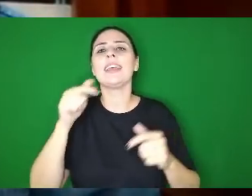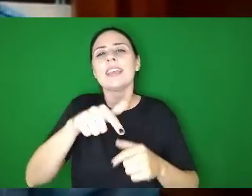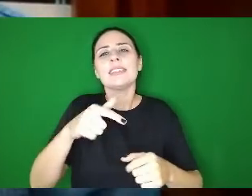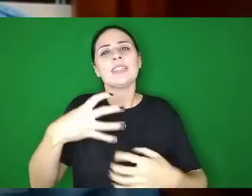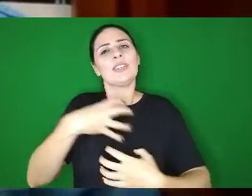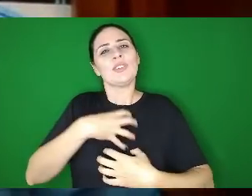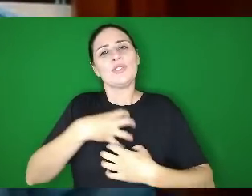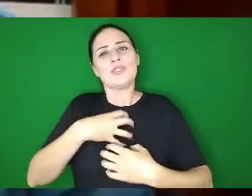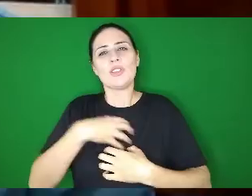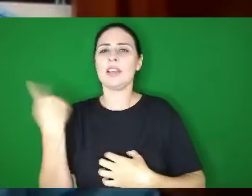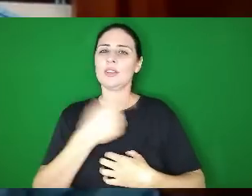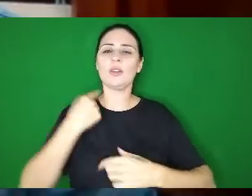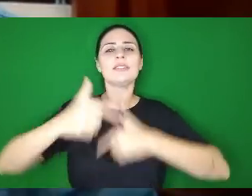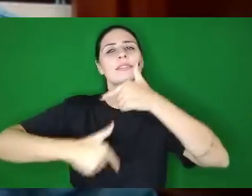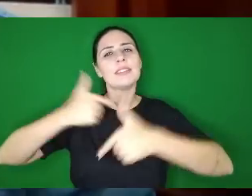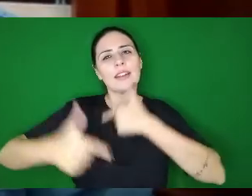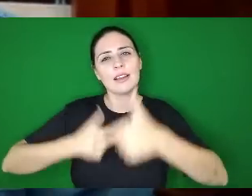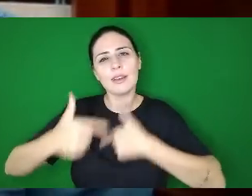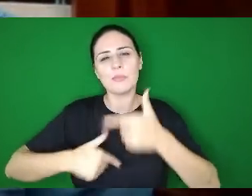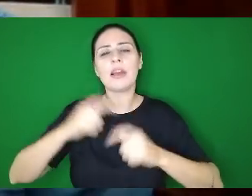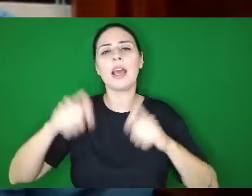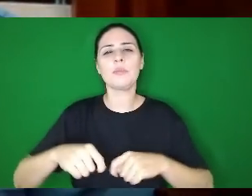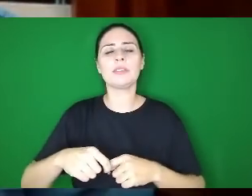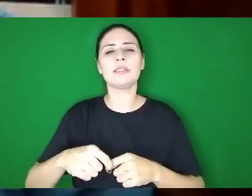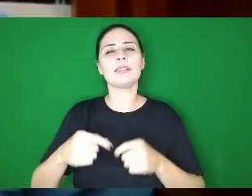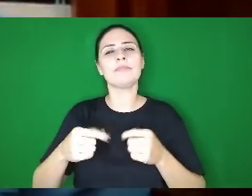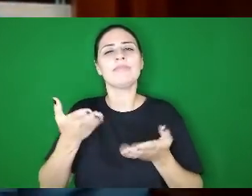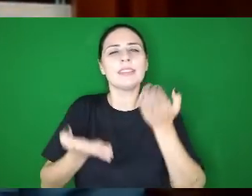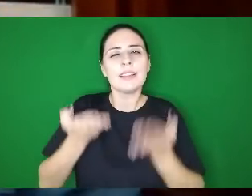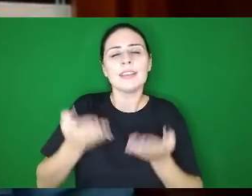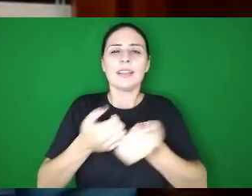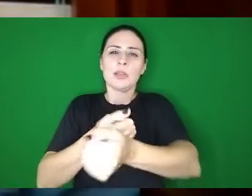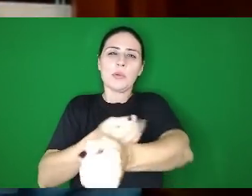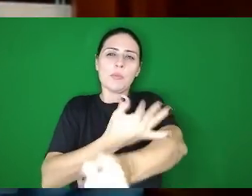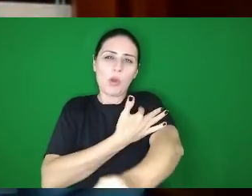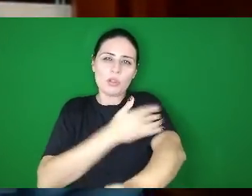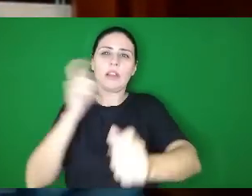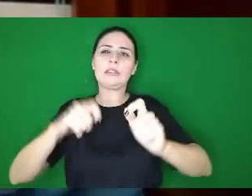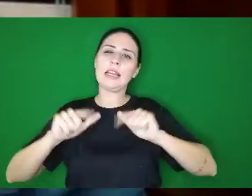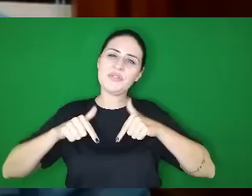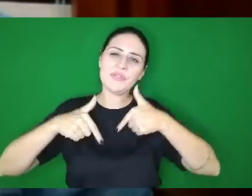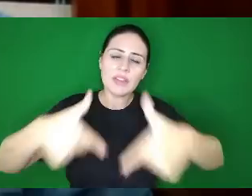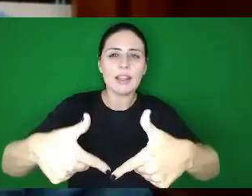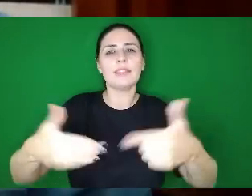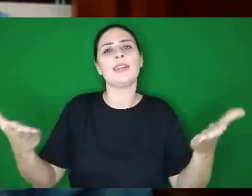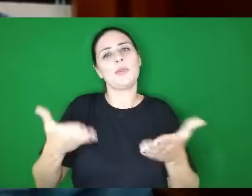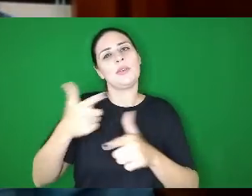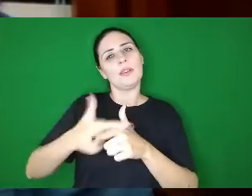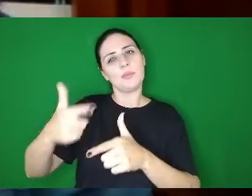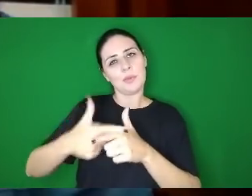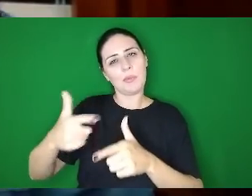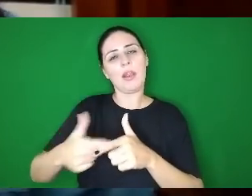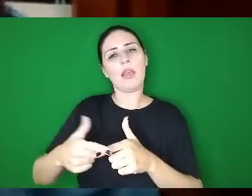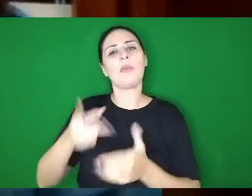gente trabalhar bem é, de certa forma, também um certo equilíbrio emocional, né, para poder enfrentar essa situação e